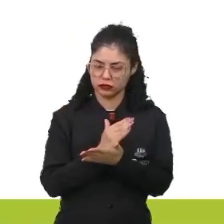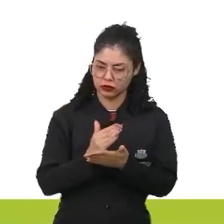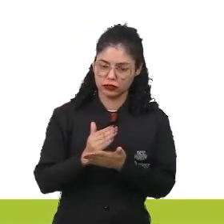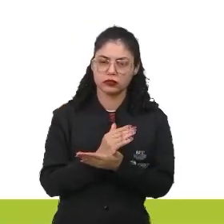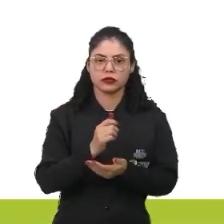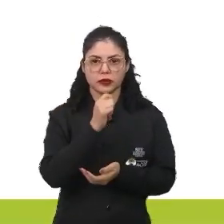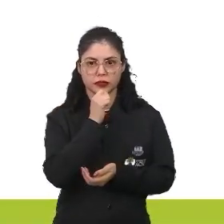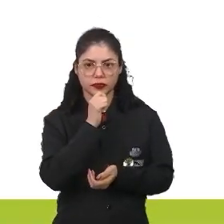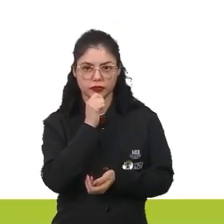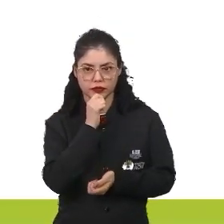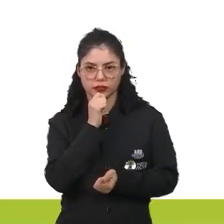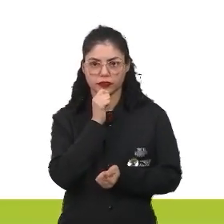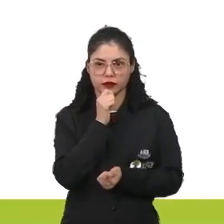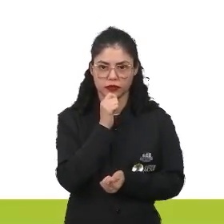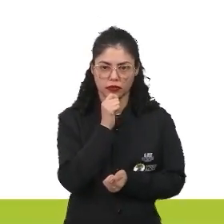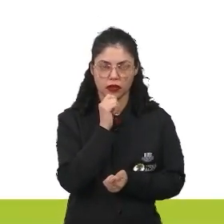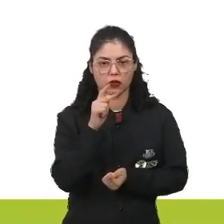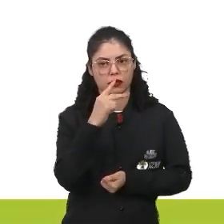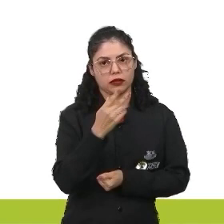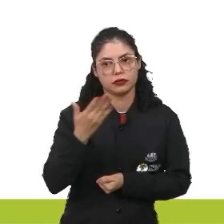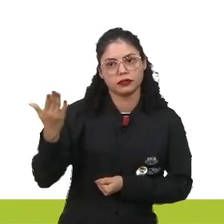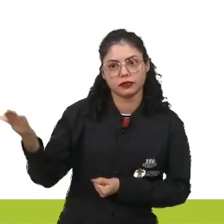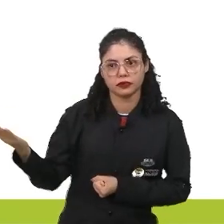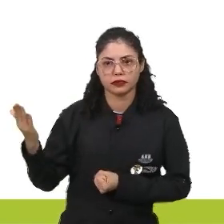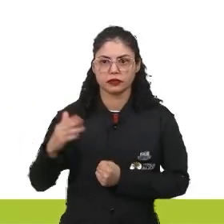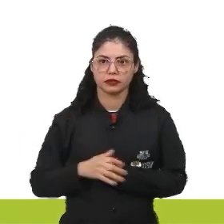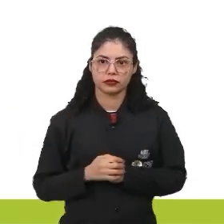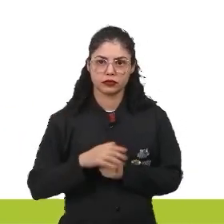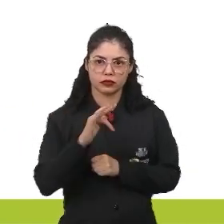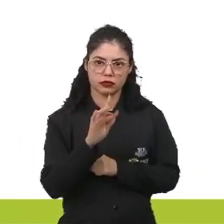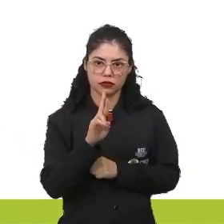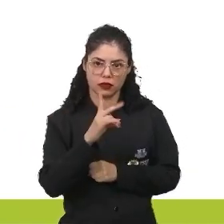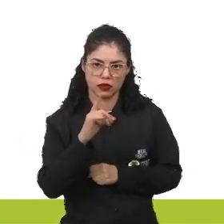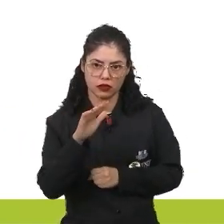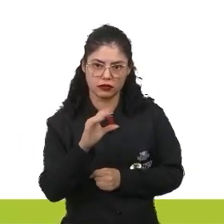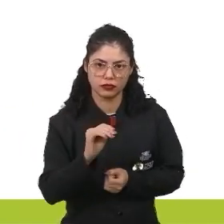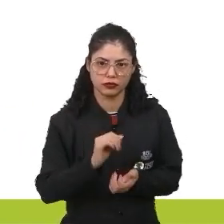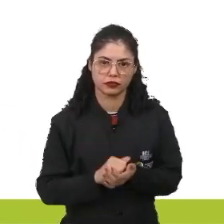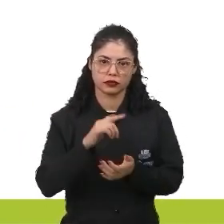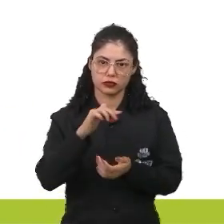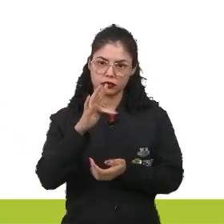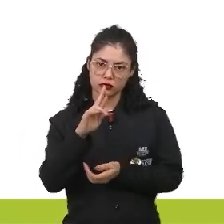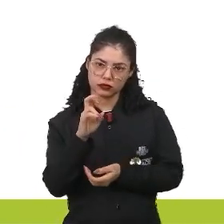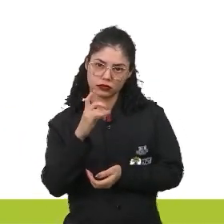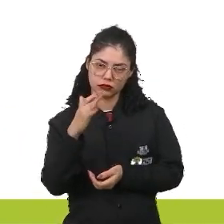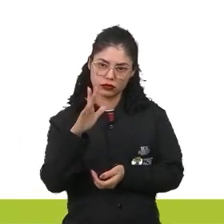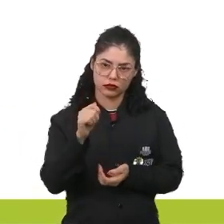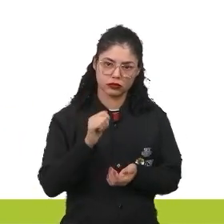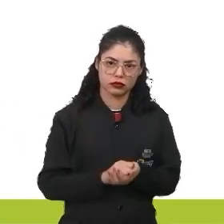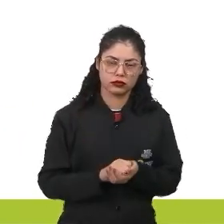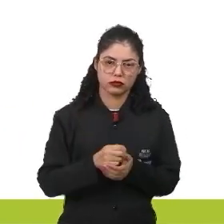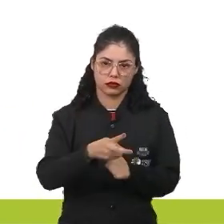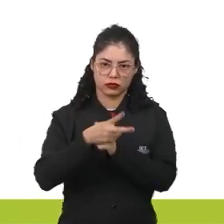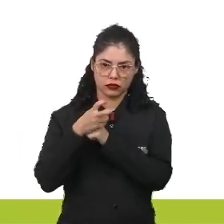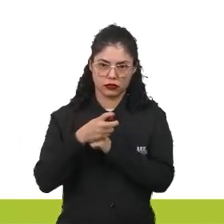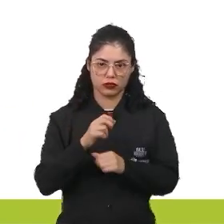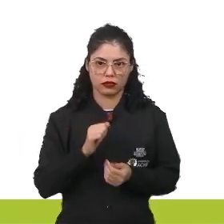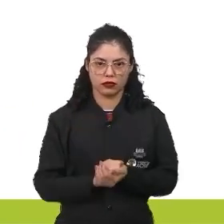métodos eu citei aqui para vocês: flotação, floculação,